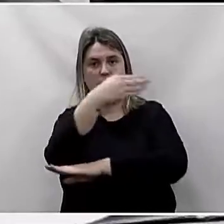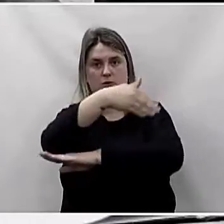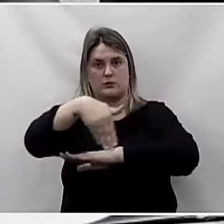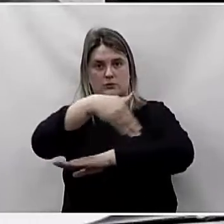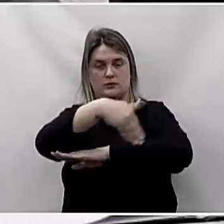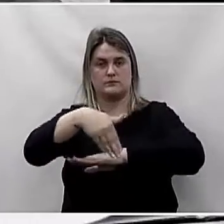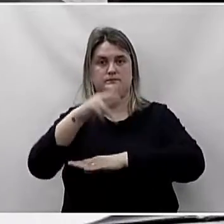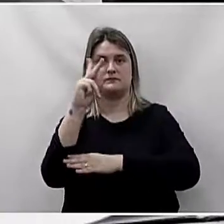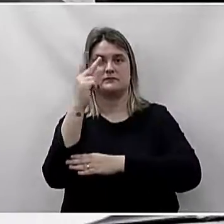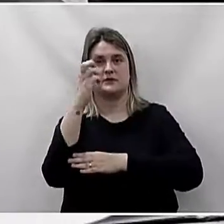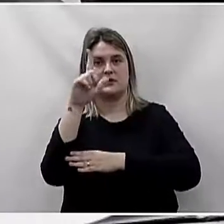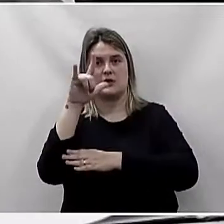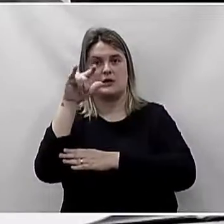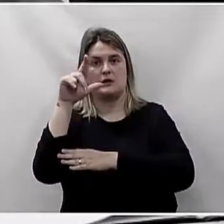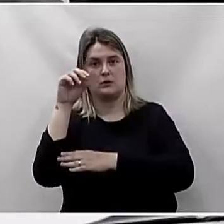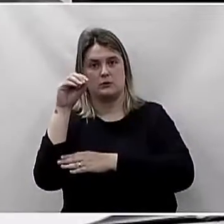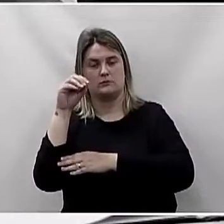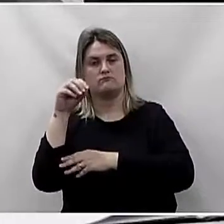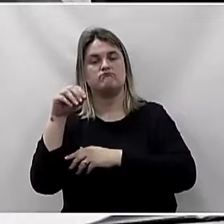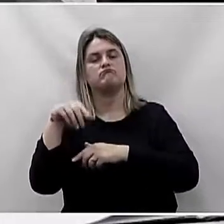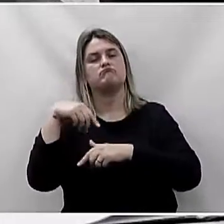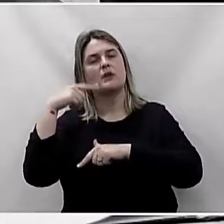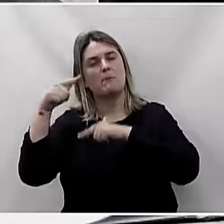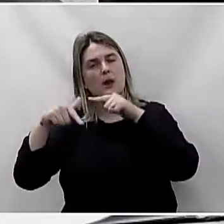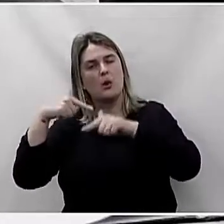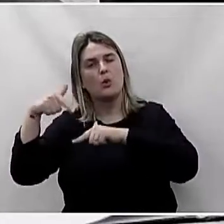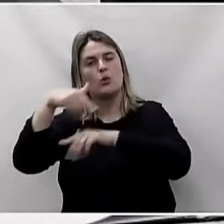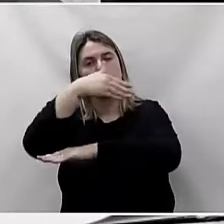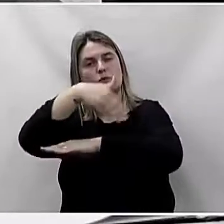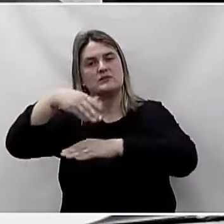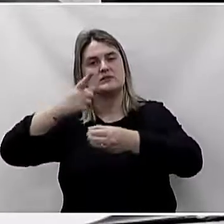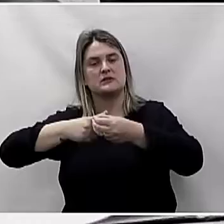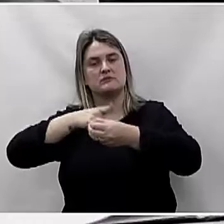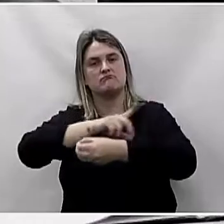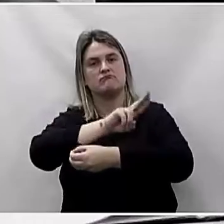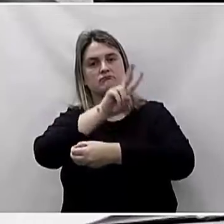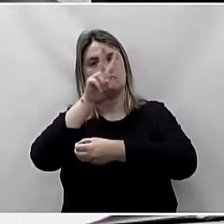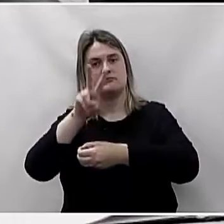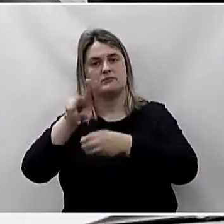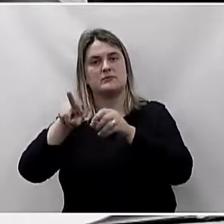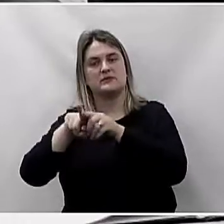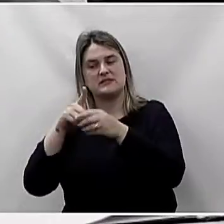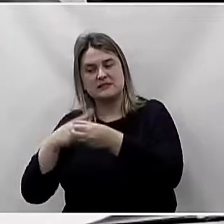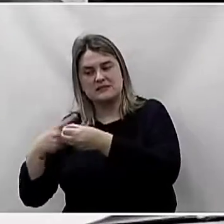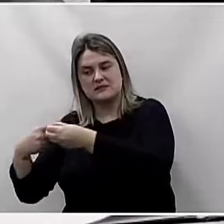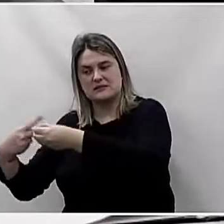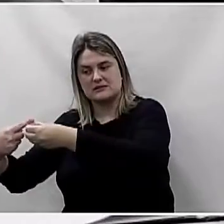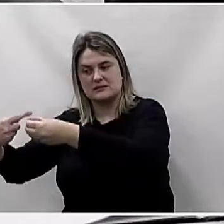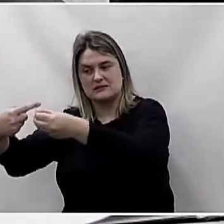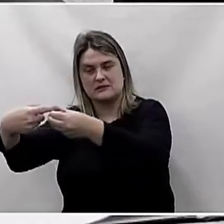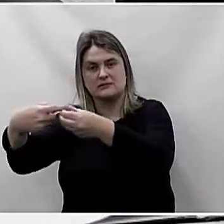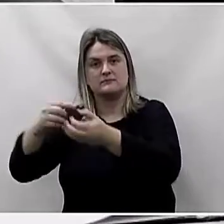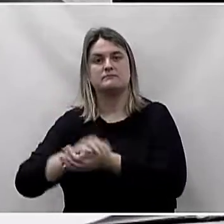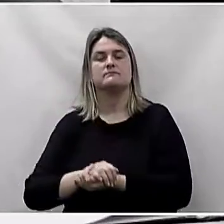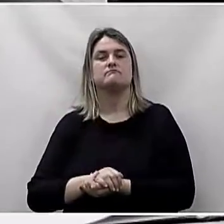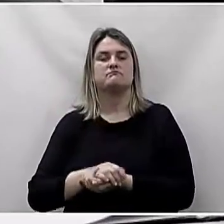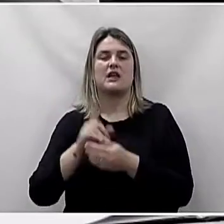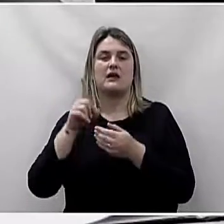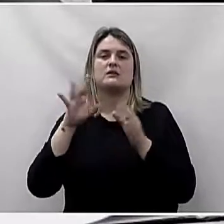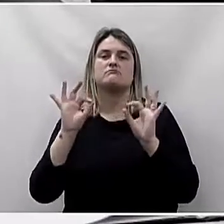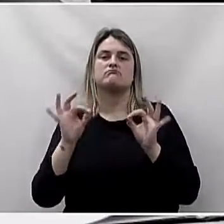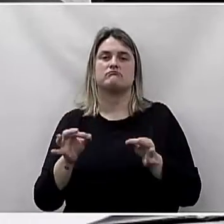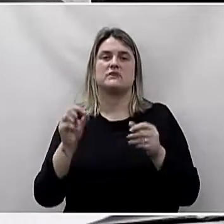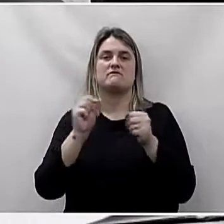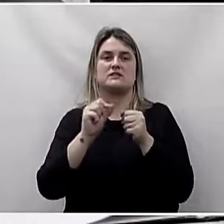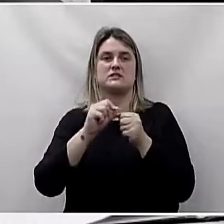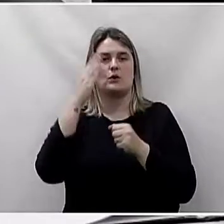de lei o Hélio andou pelas ruas de União da Vitória e das cidades em região e nada mais justo